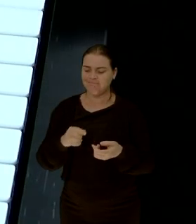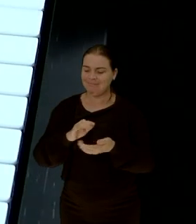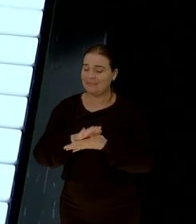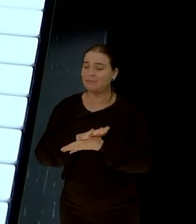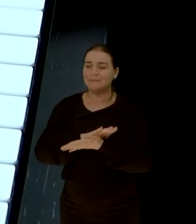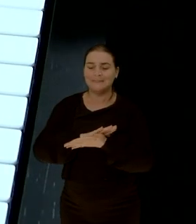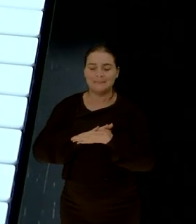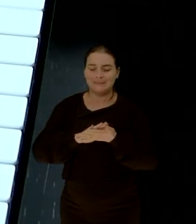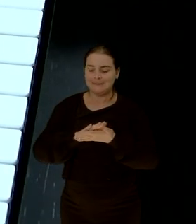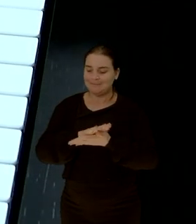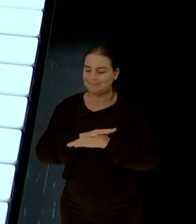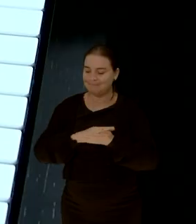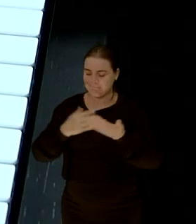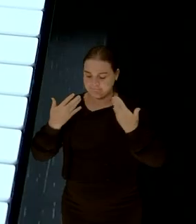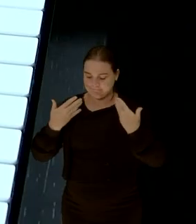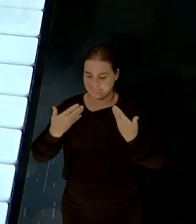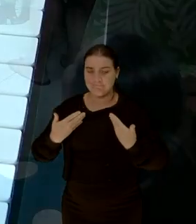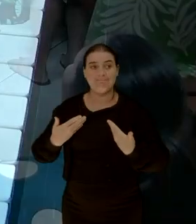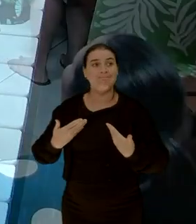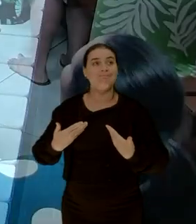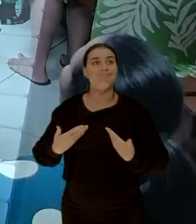Isso.